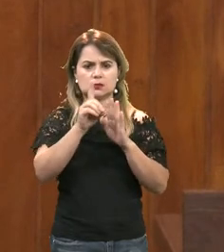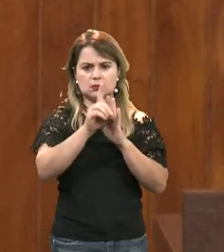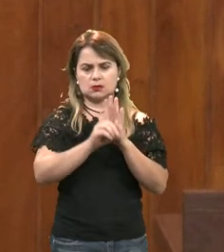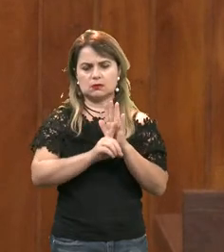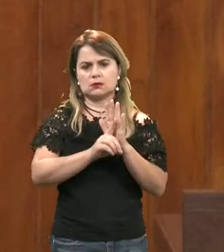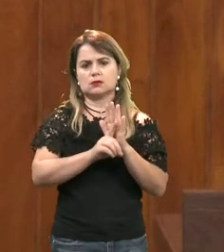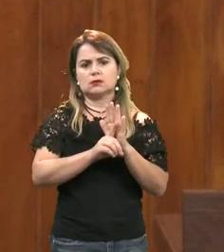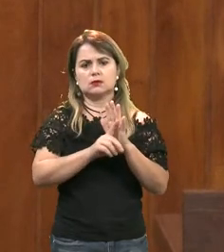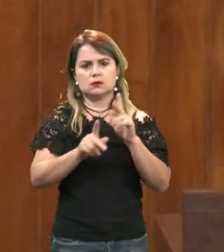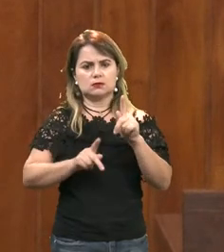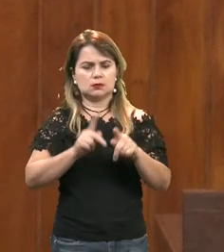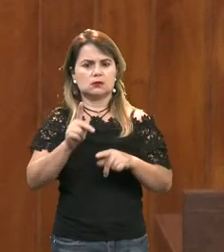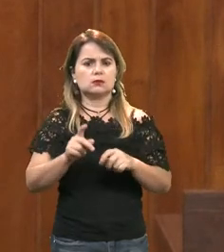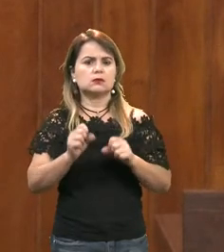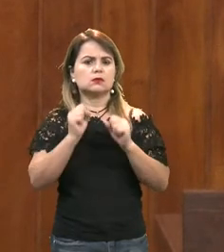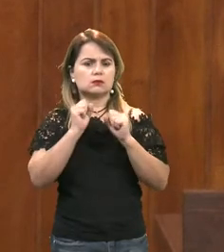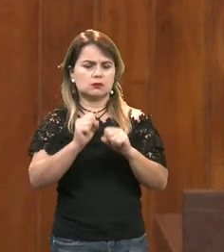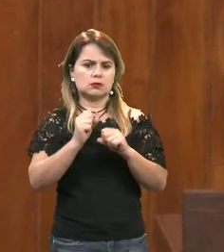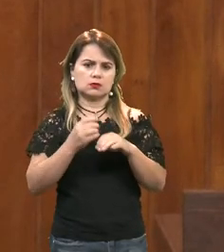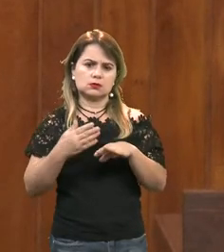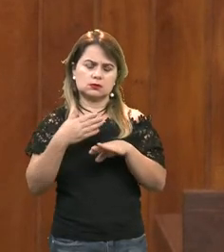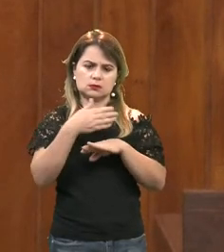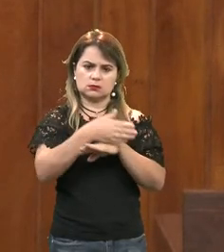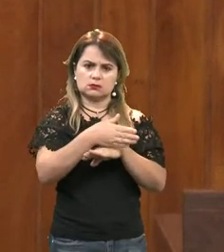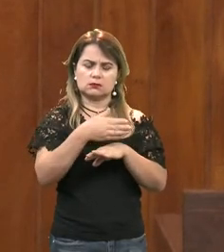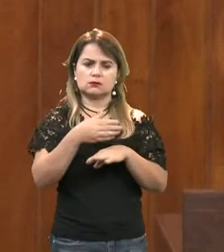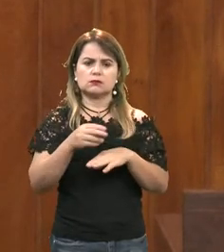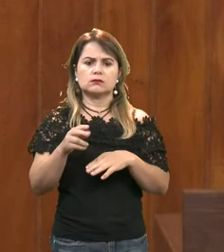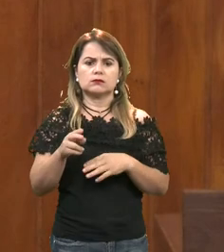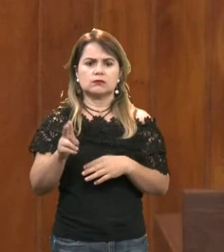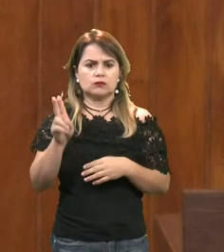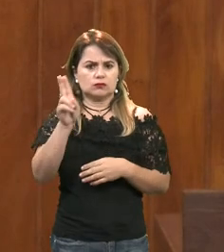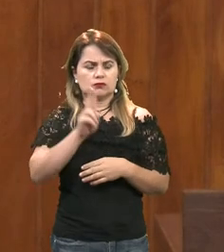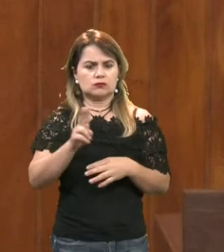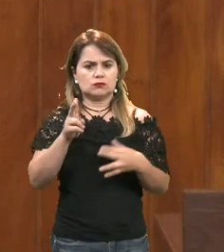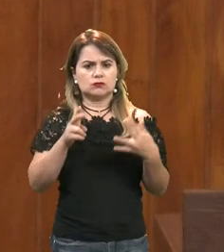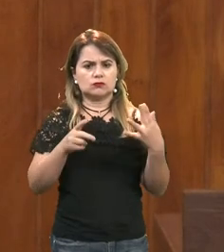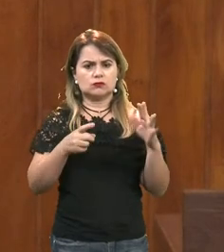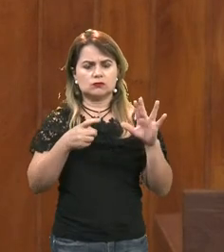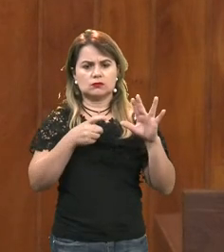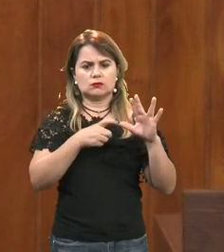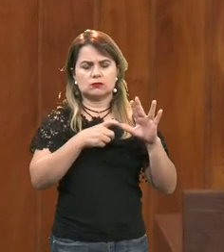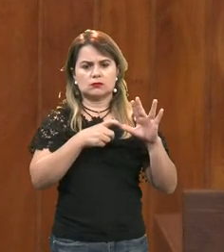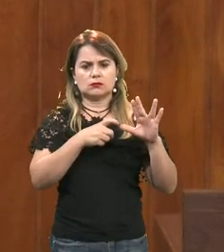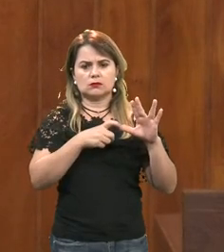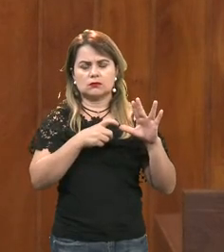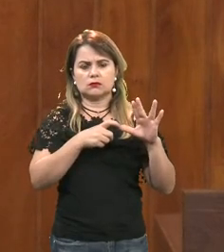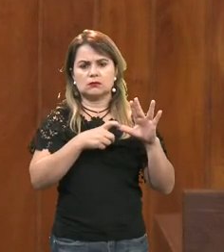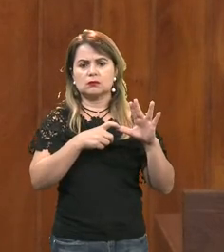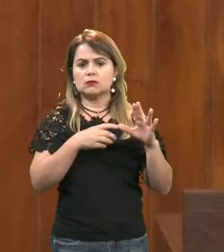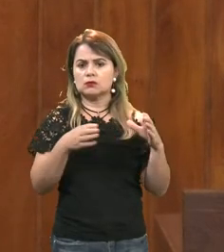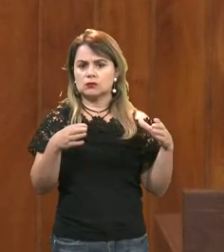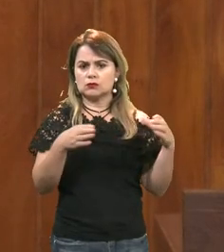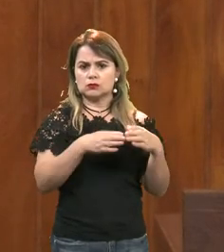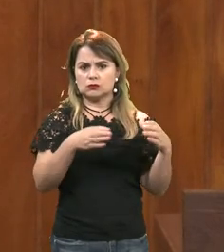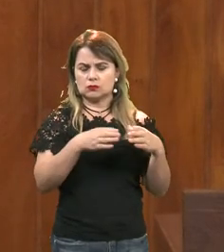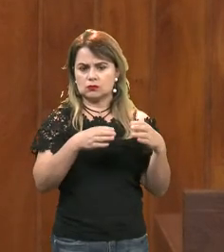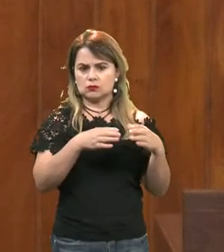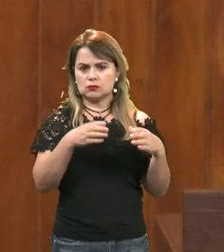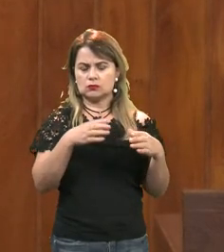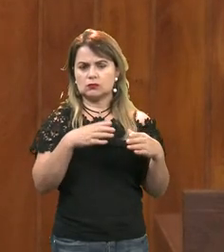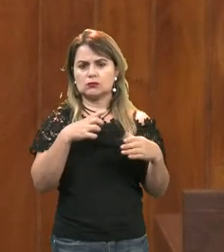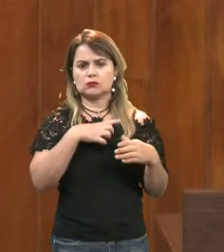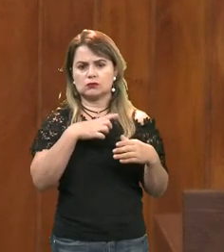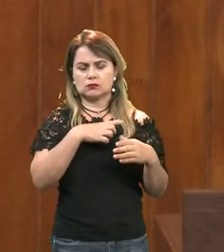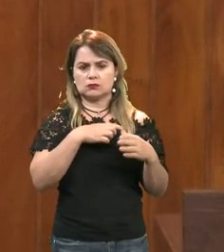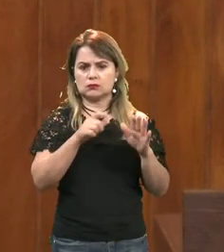população ao uso medicinal de extrato de cannabis em Marília. O comitê será instituído por meio